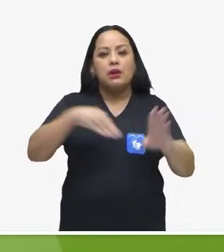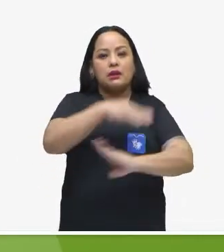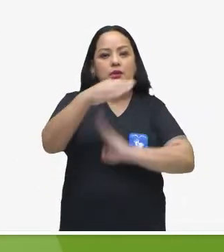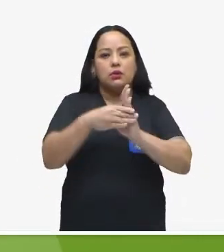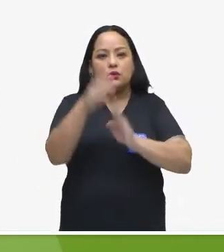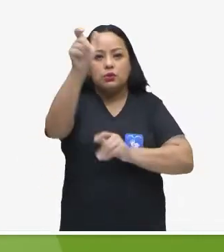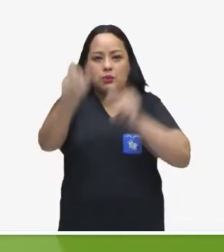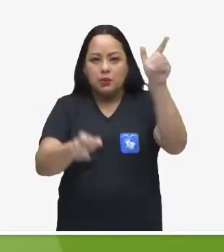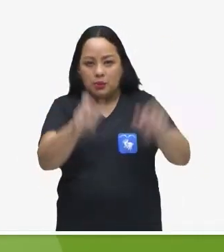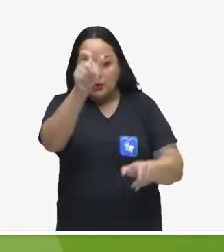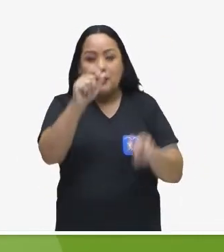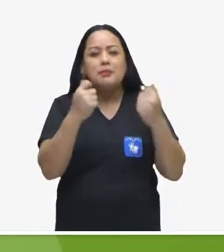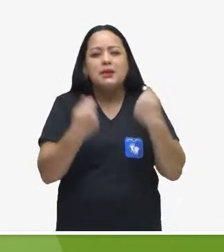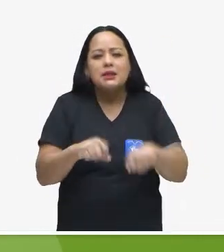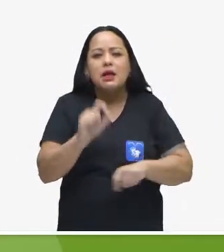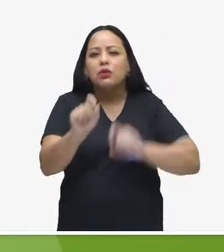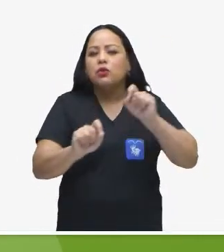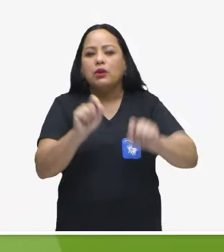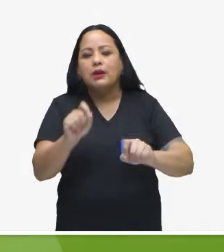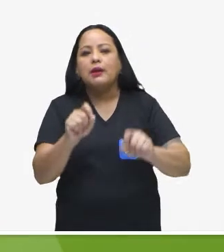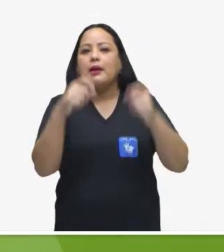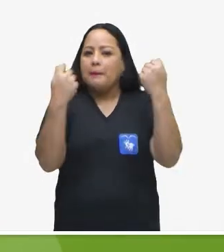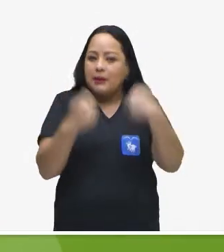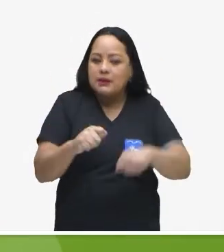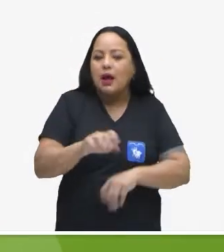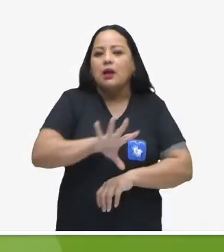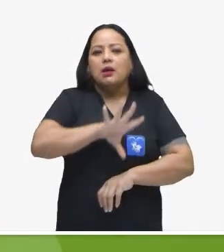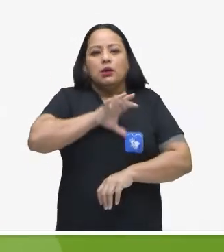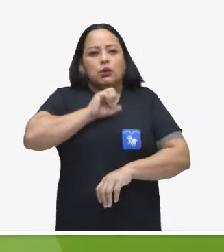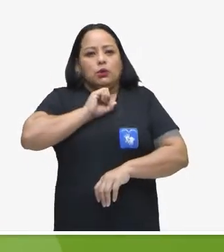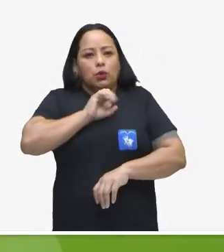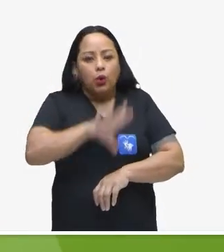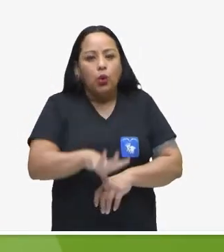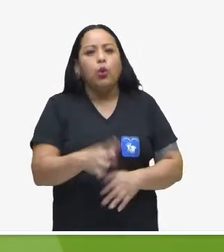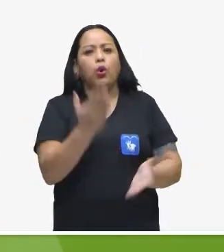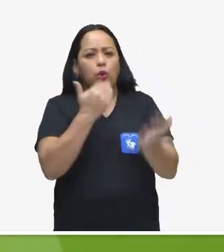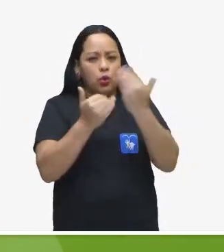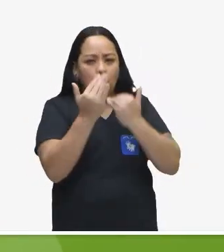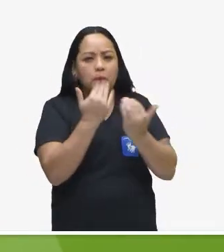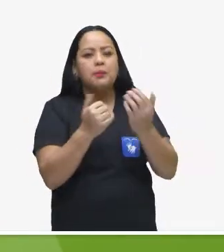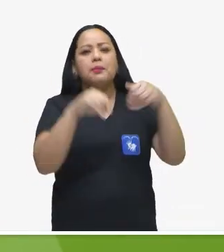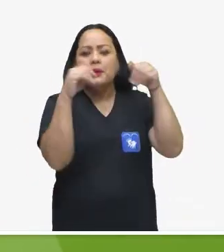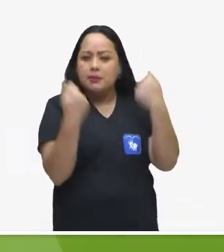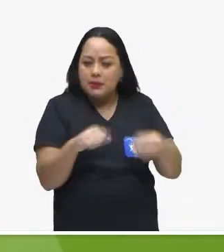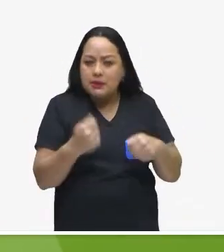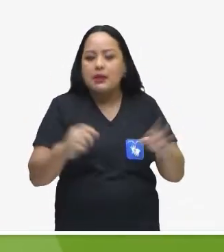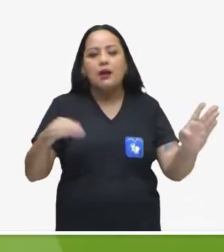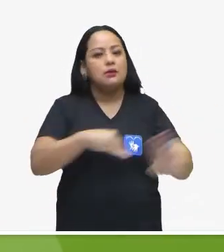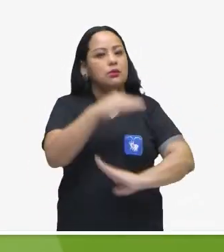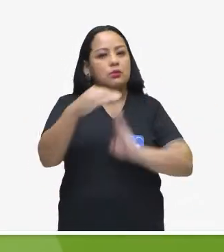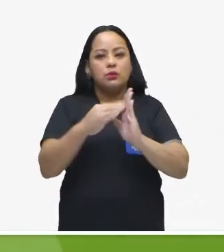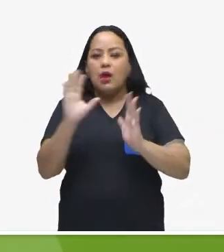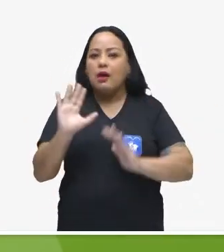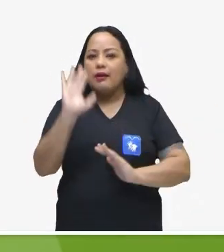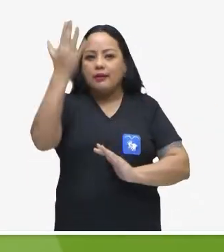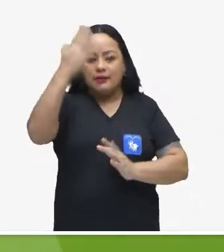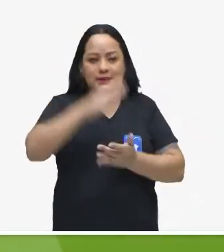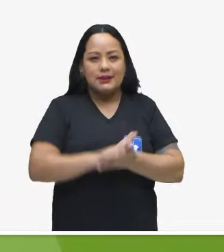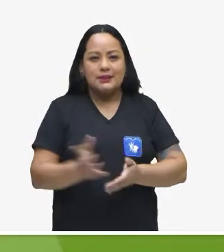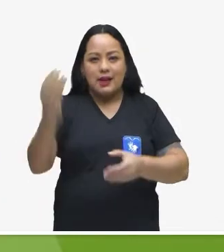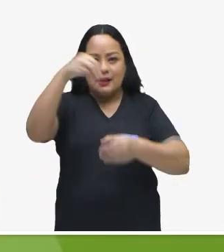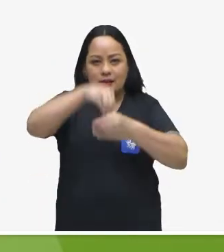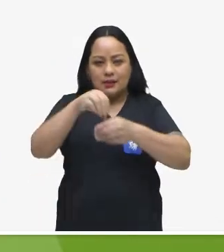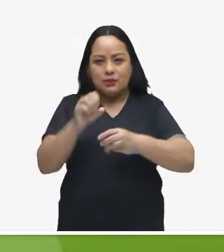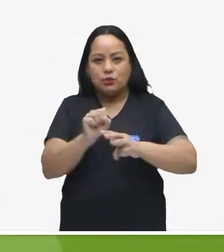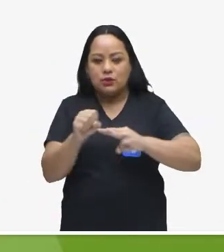vivos precisam de quê? Precisam respirar, precisam se alimentar. Então, tudo isso acontece lá dentro